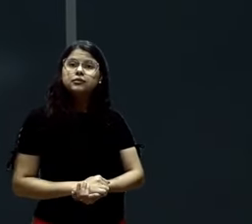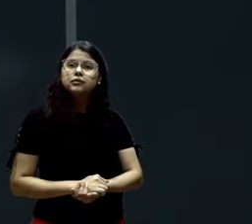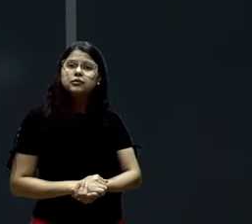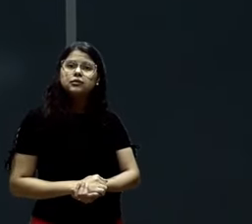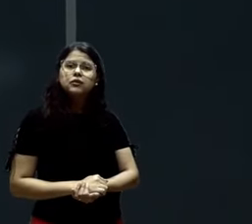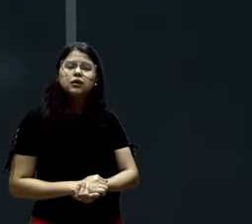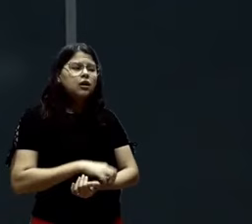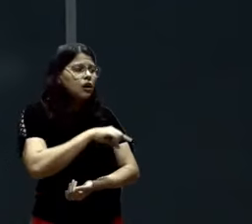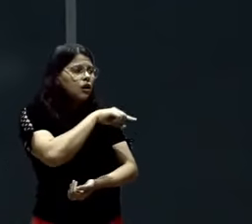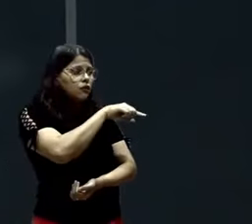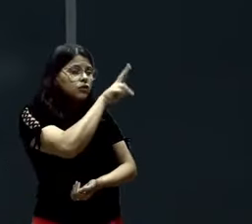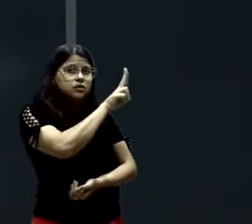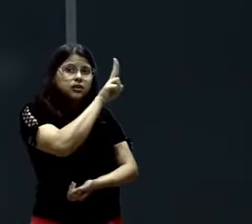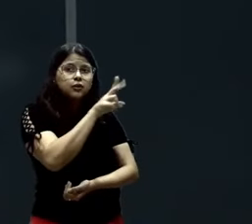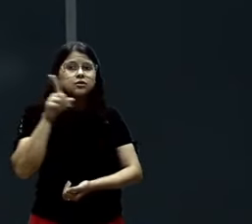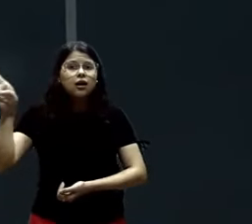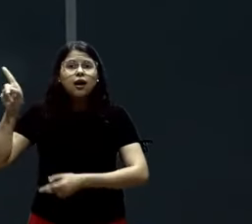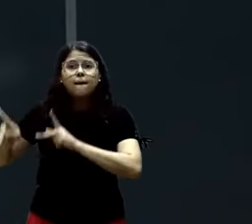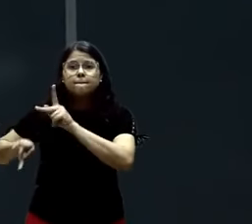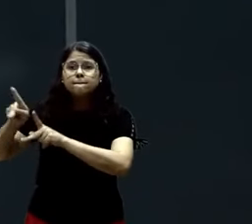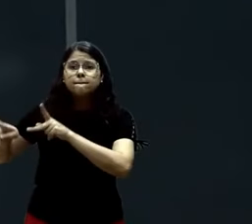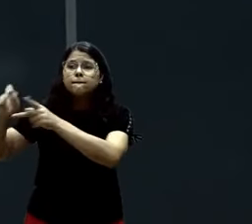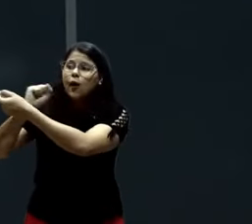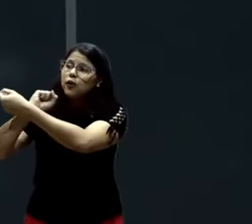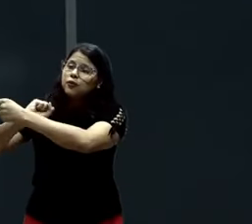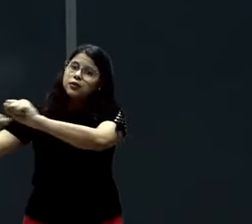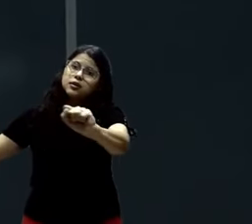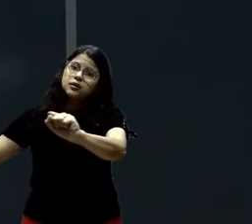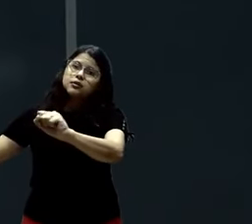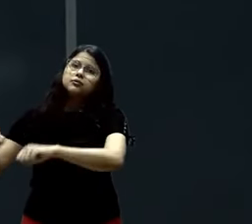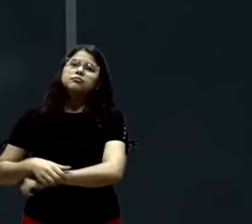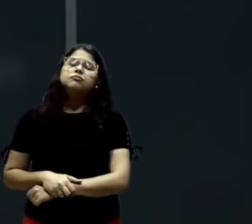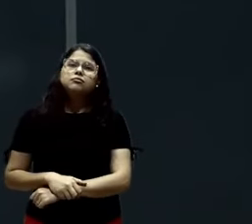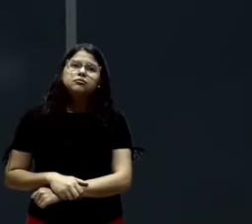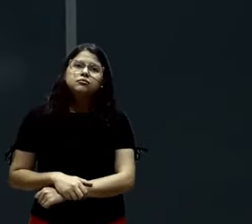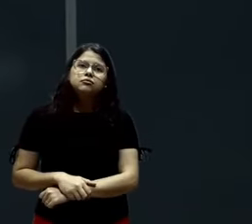para você libertar o meu povo da escravidão do Egito.